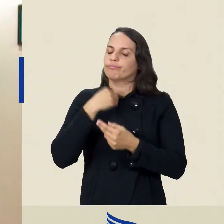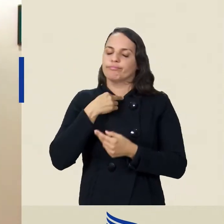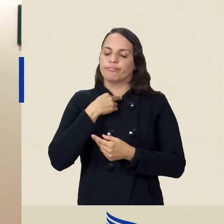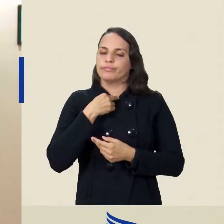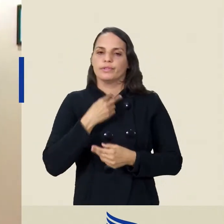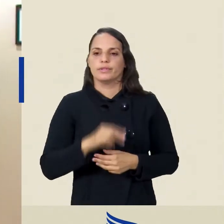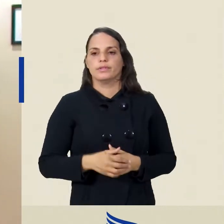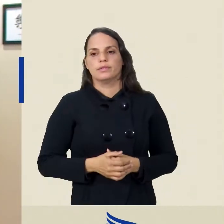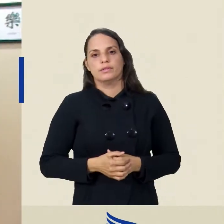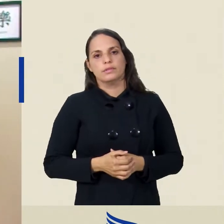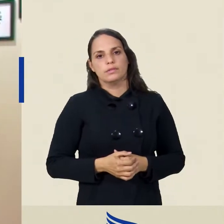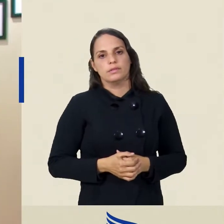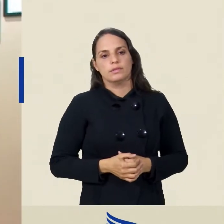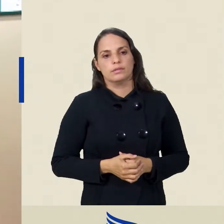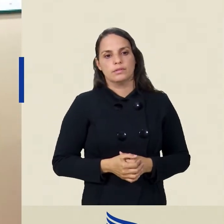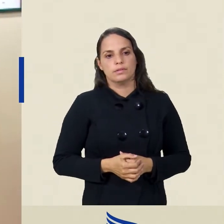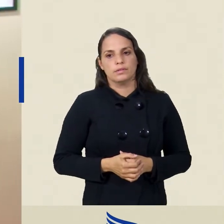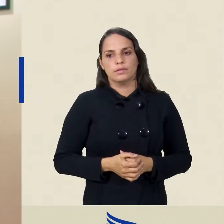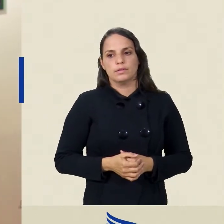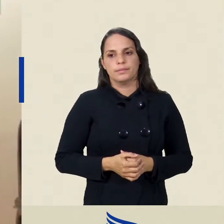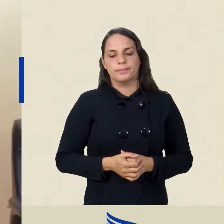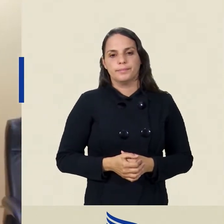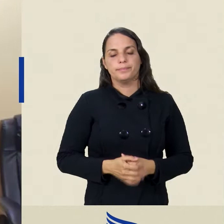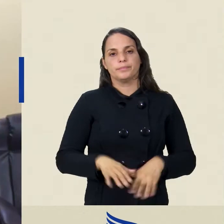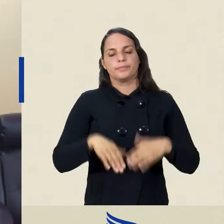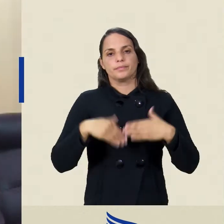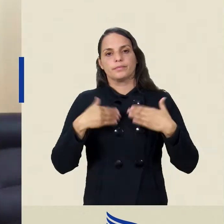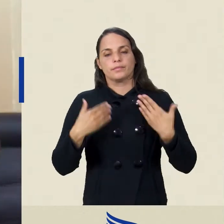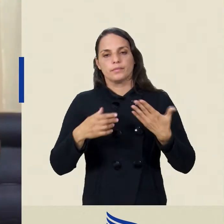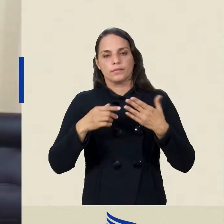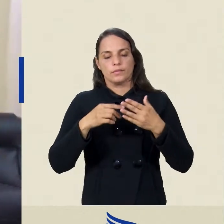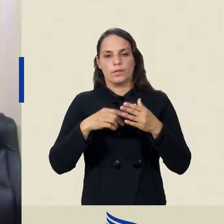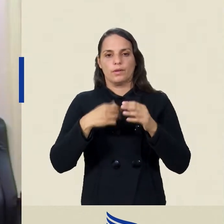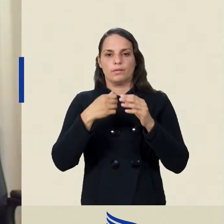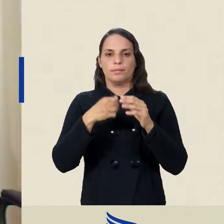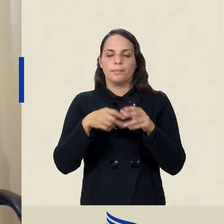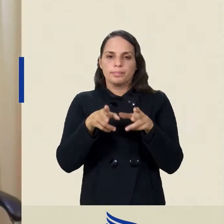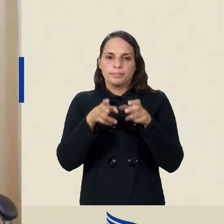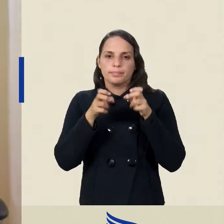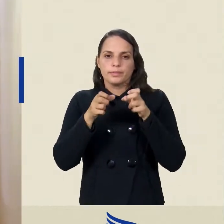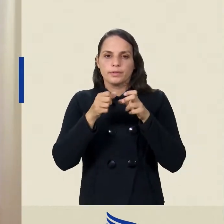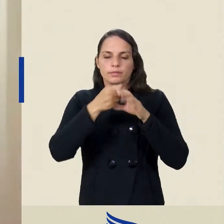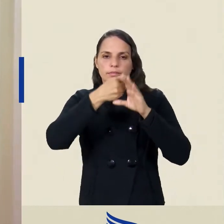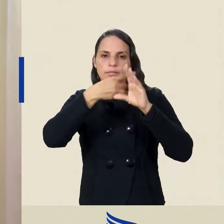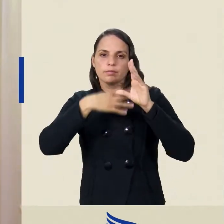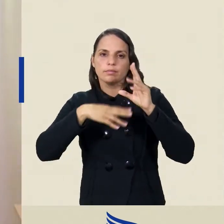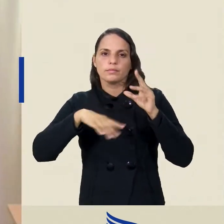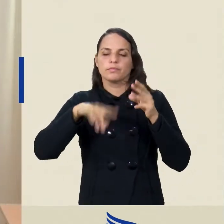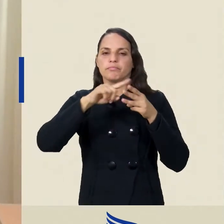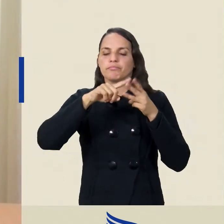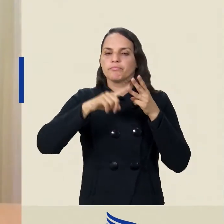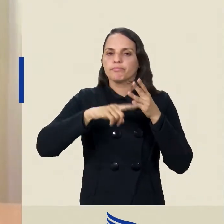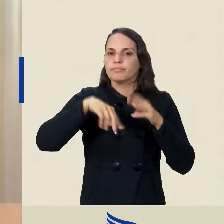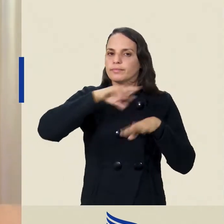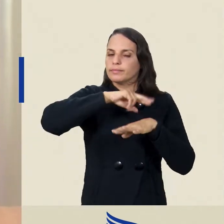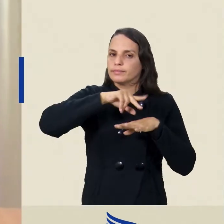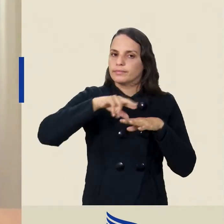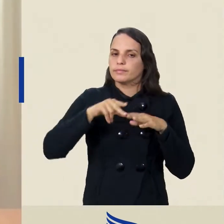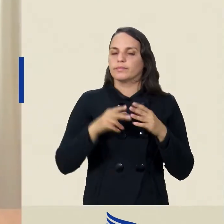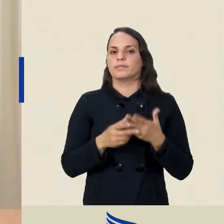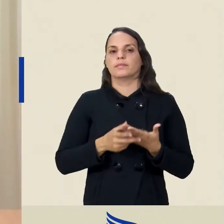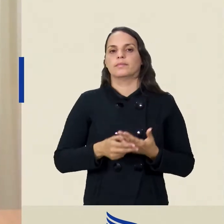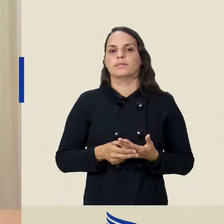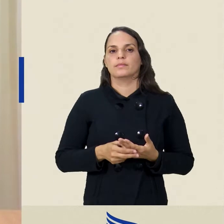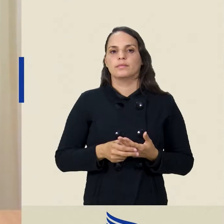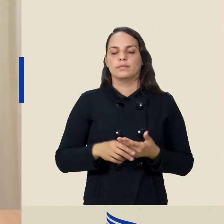Nesta passagem, encontramos 3 aspectos importantes afirmados por Jesus. Um está